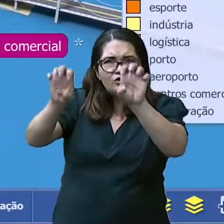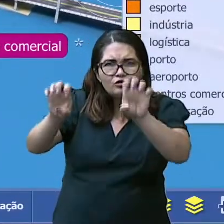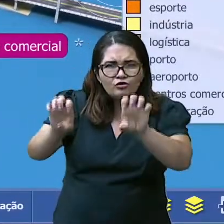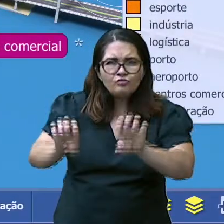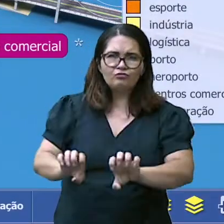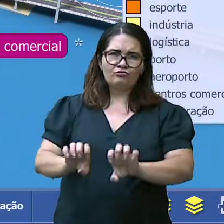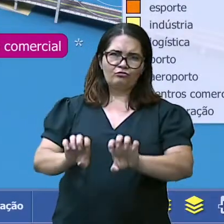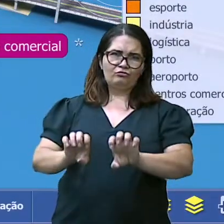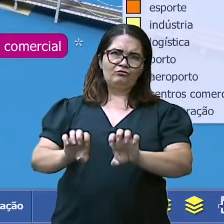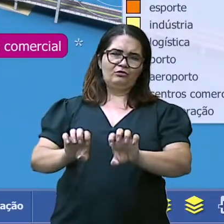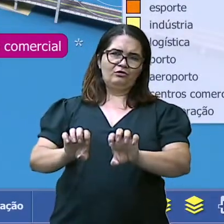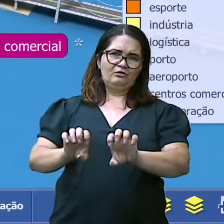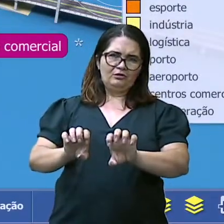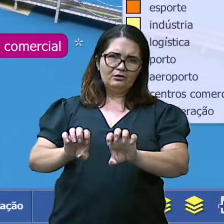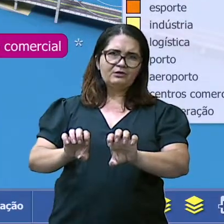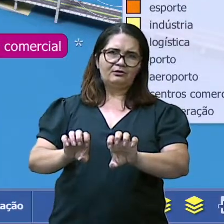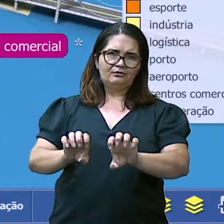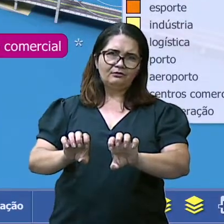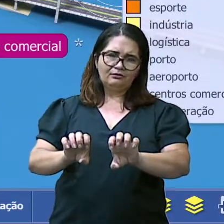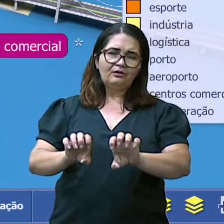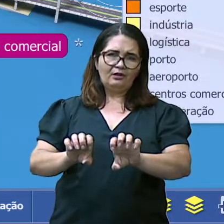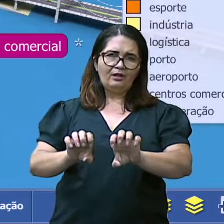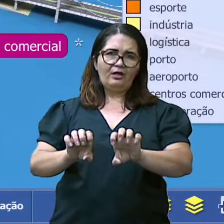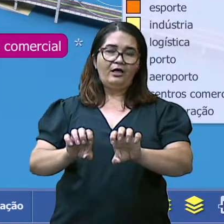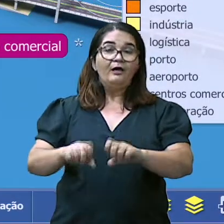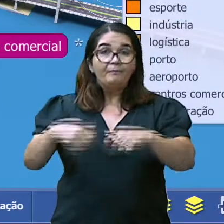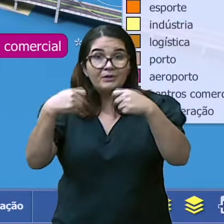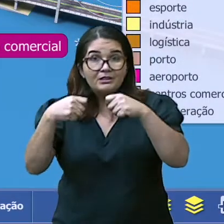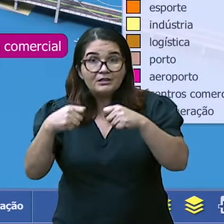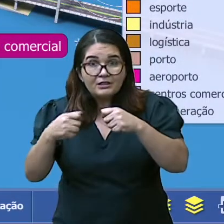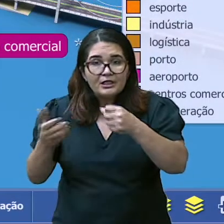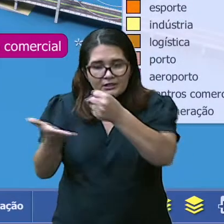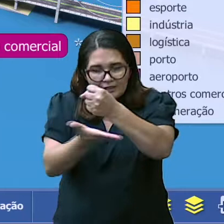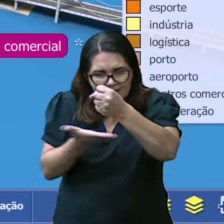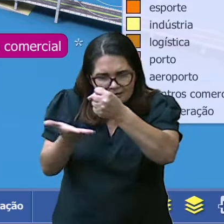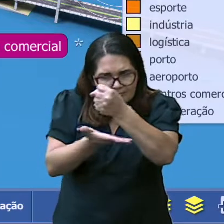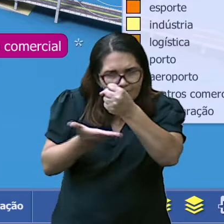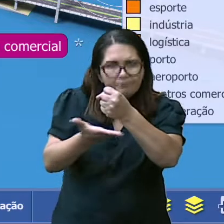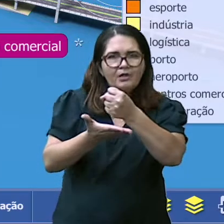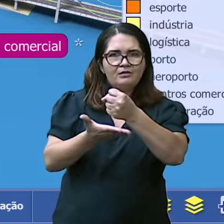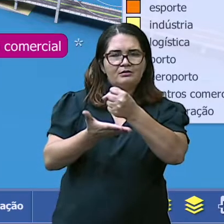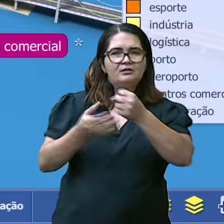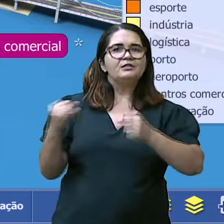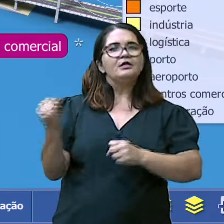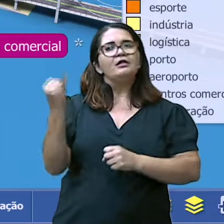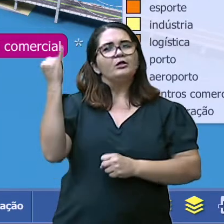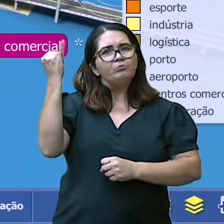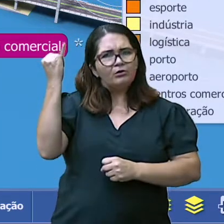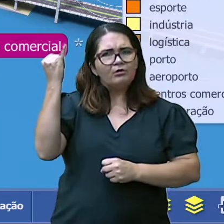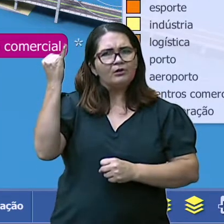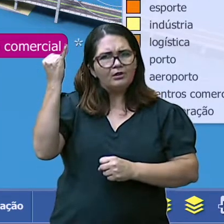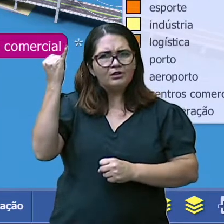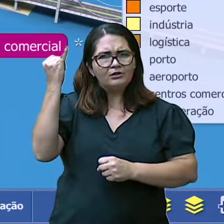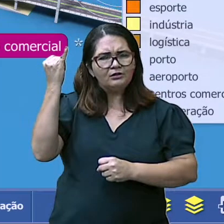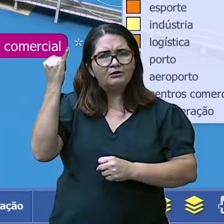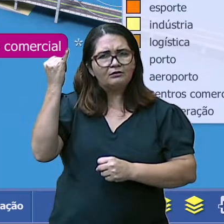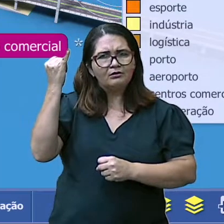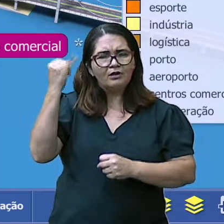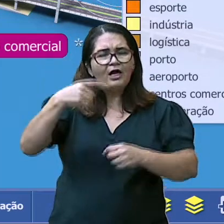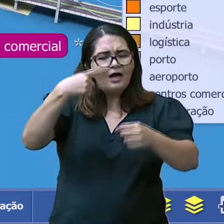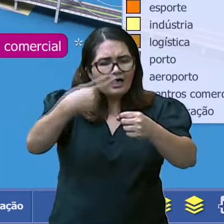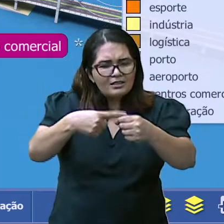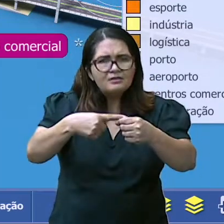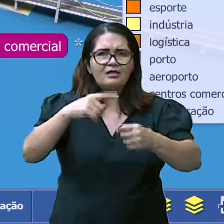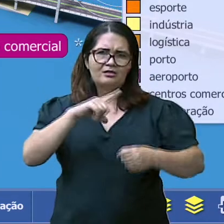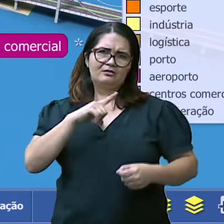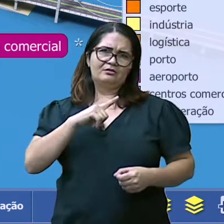todas as cidades tivessem realmente já bem demarcado as suas áreas,